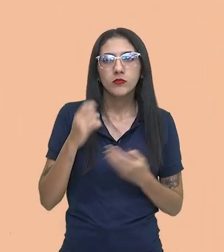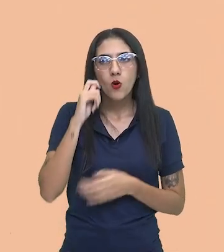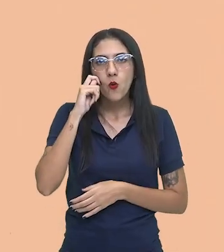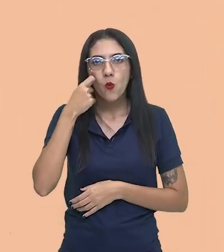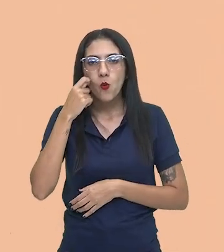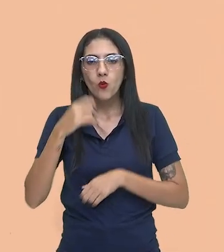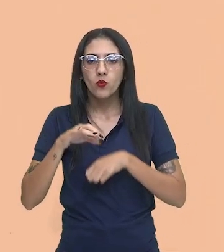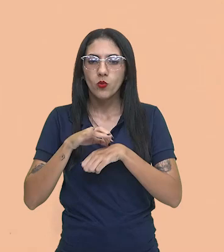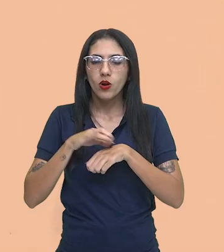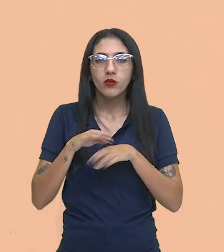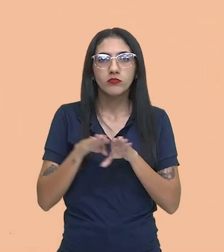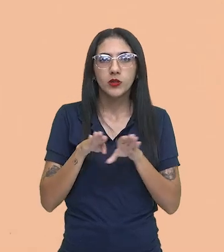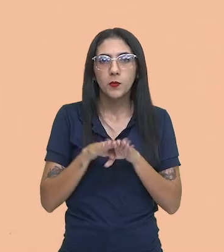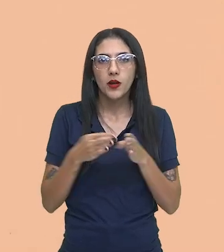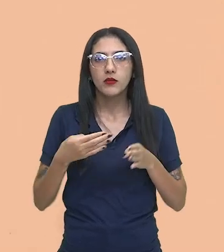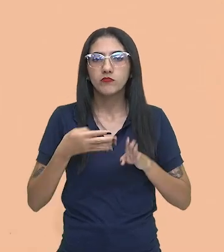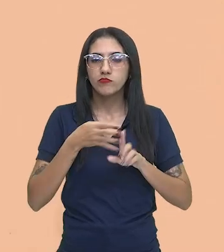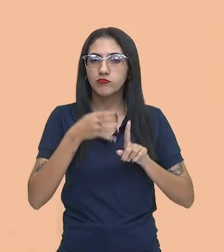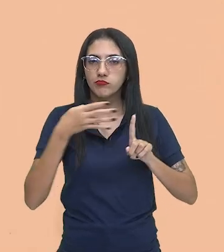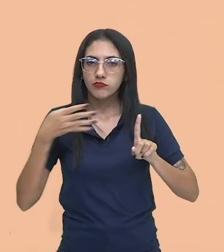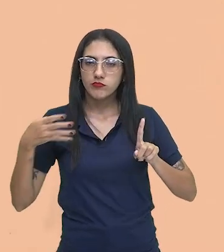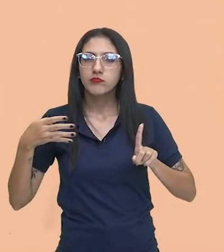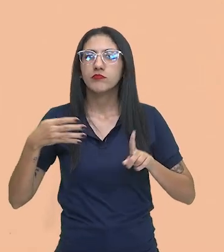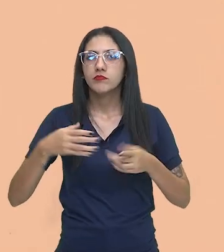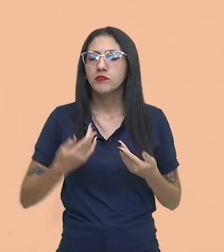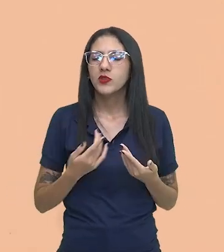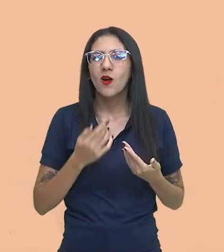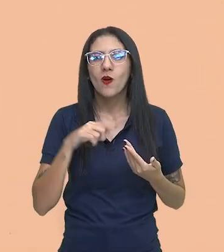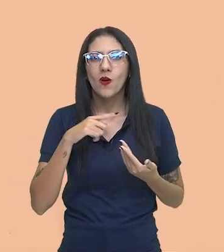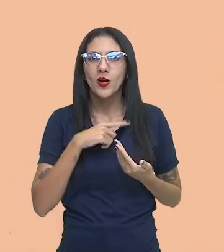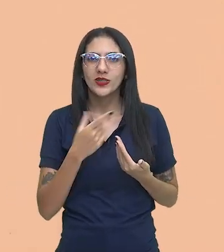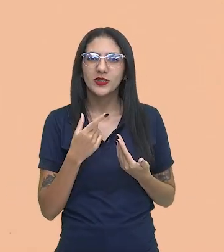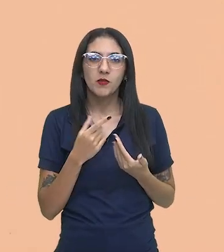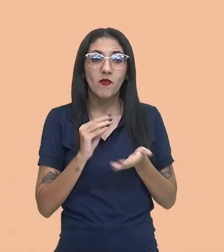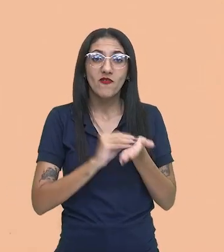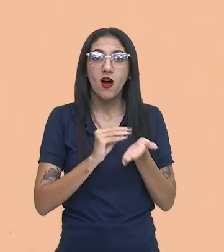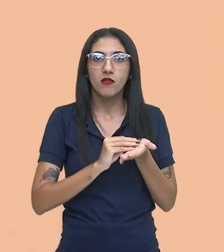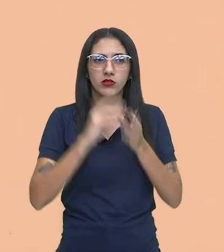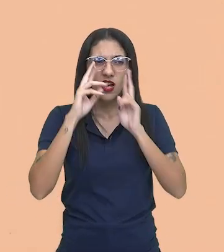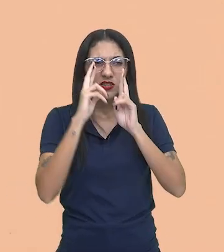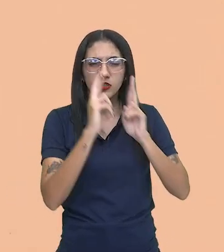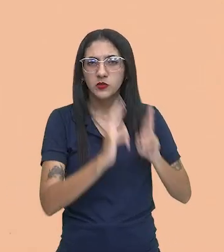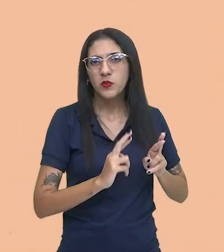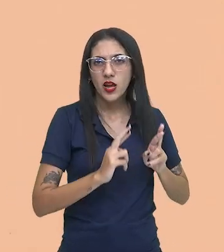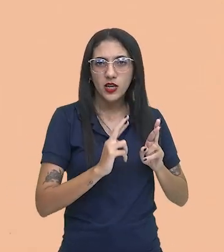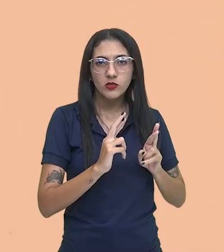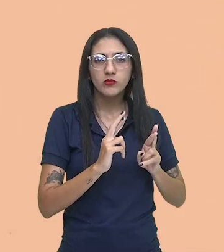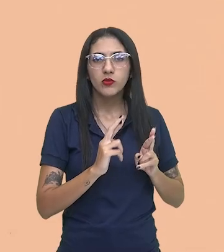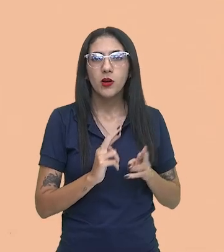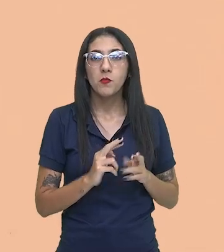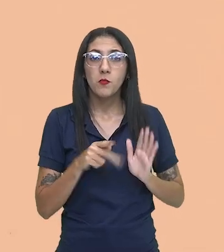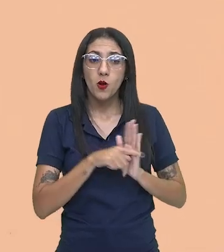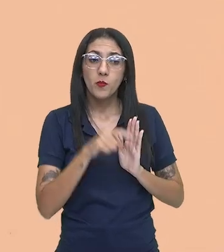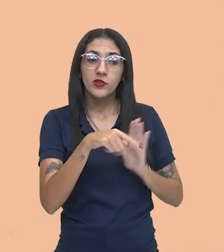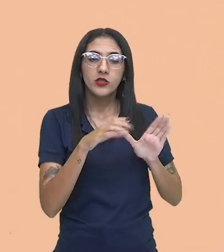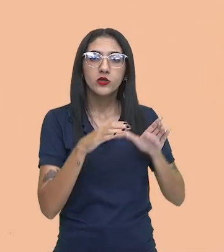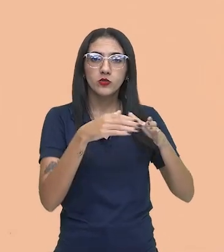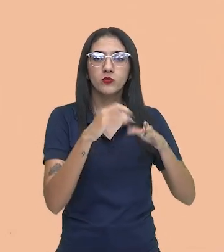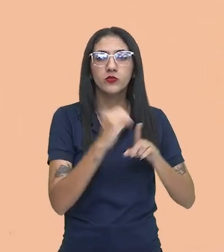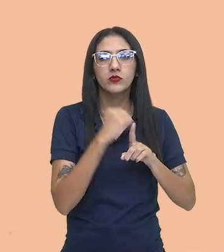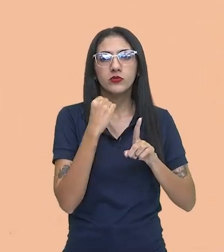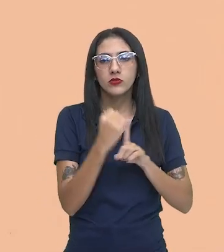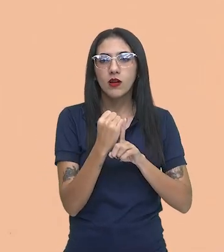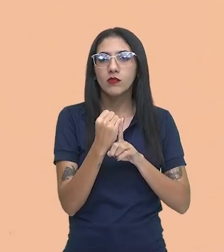questão dos homossexuais, né? Então, esse não reconhecimento de cidadania leva